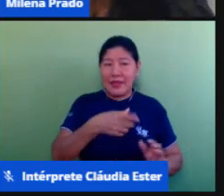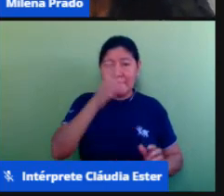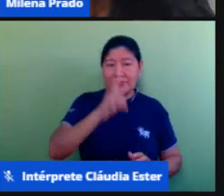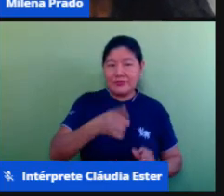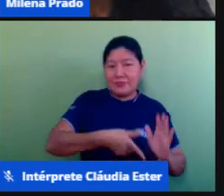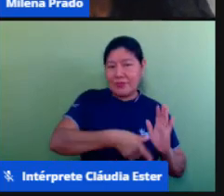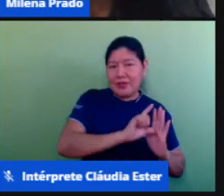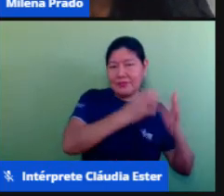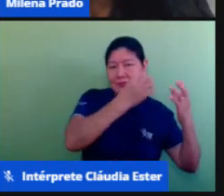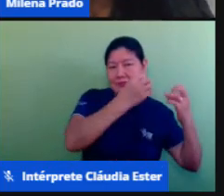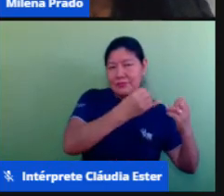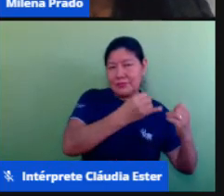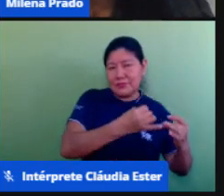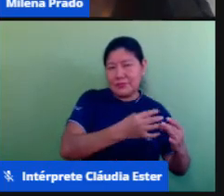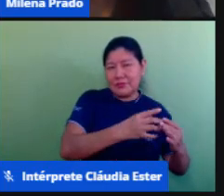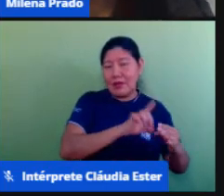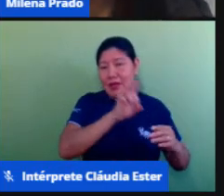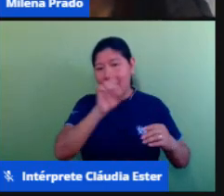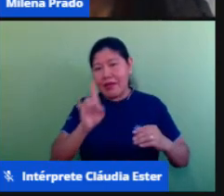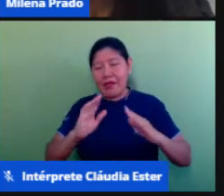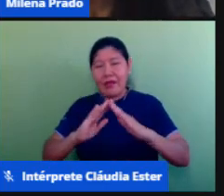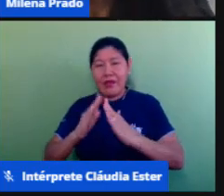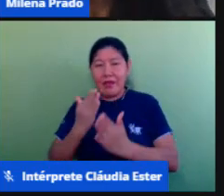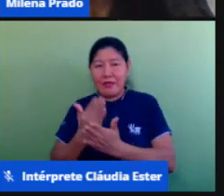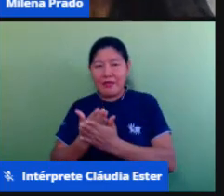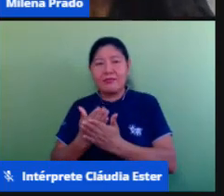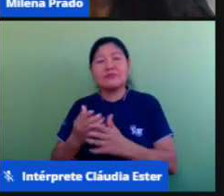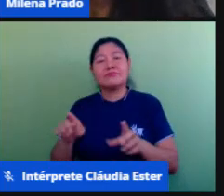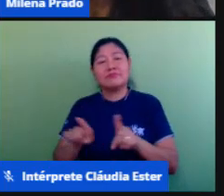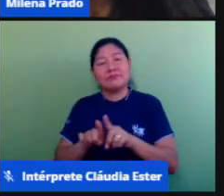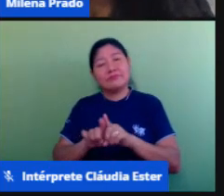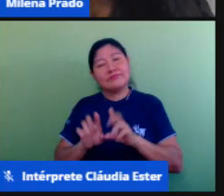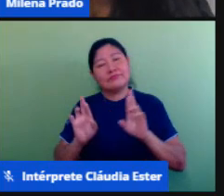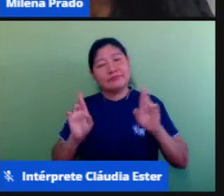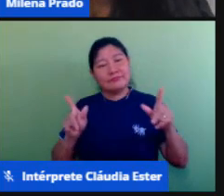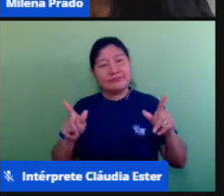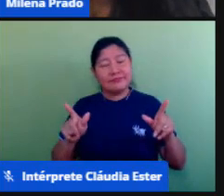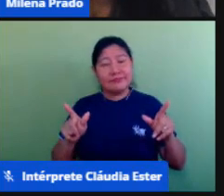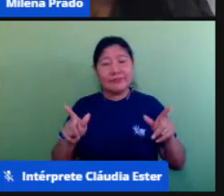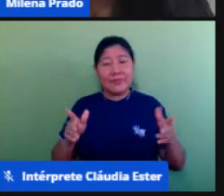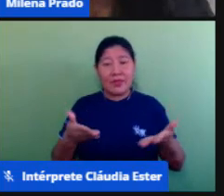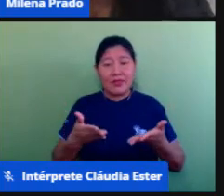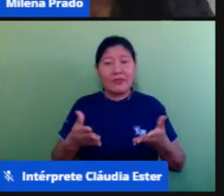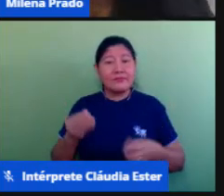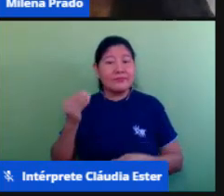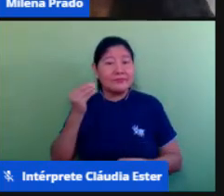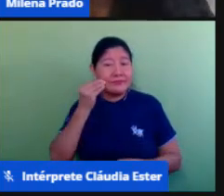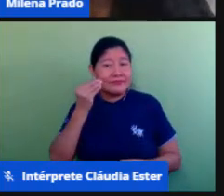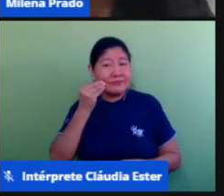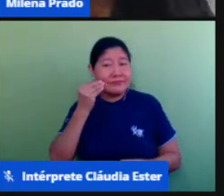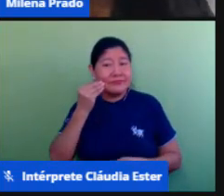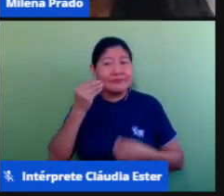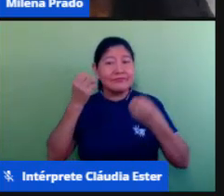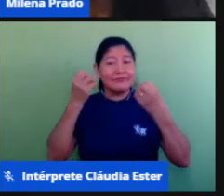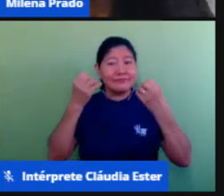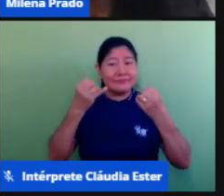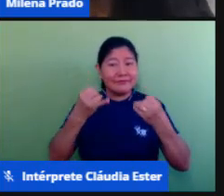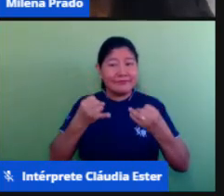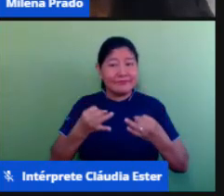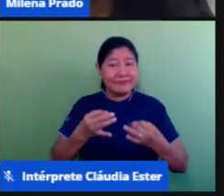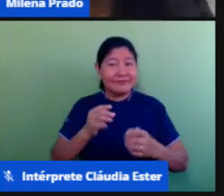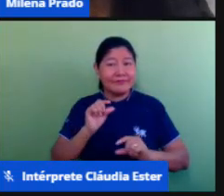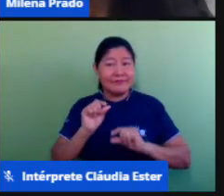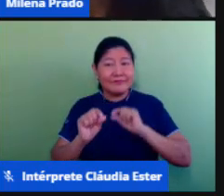você trouxe para a gente também com muita sabedoria. Então, eu vou tentar explicar para vocês um pouquinho